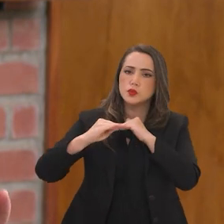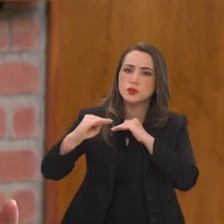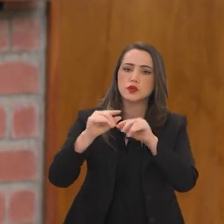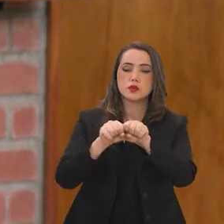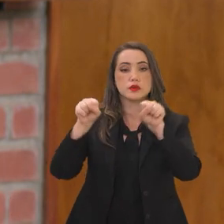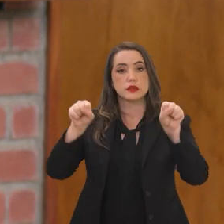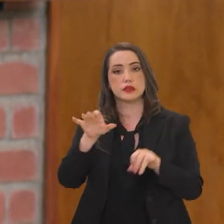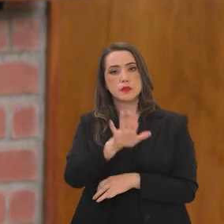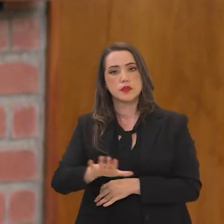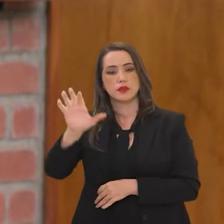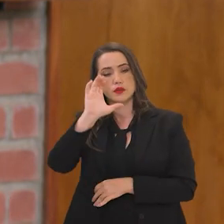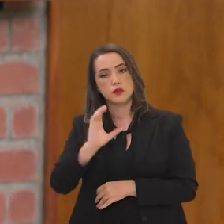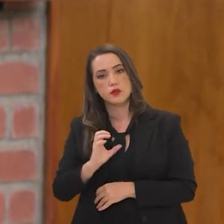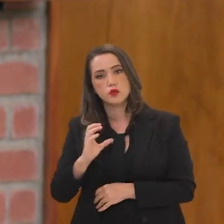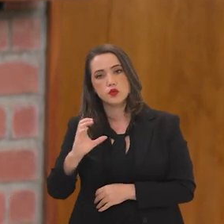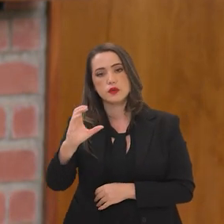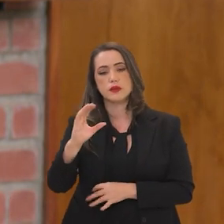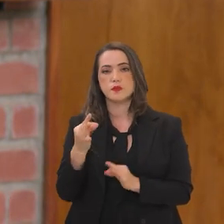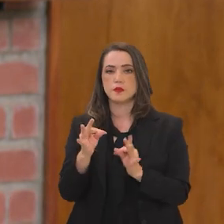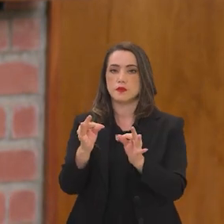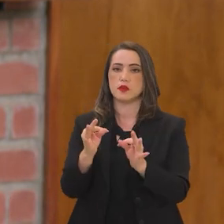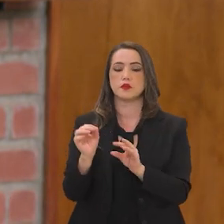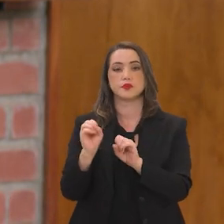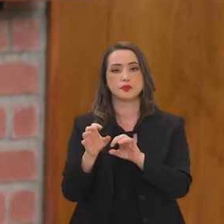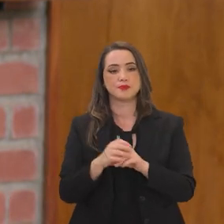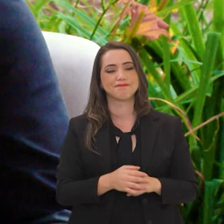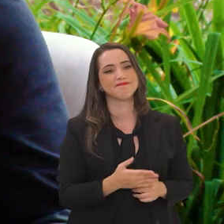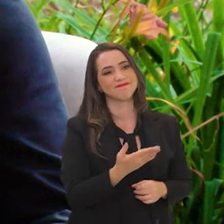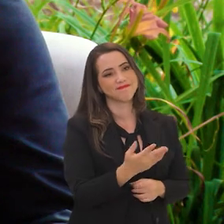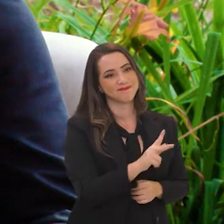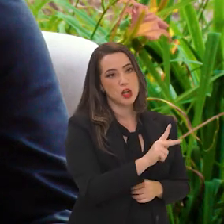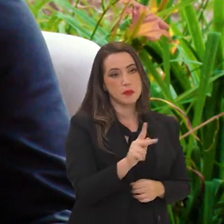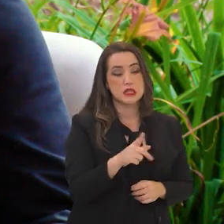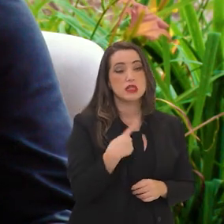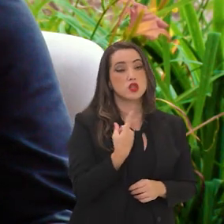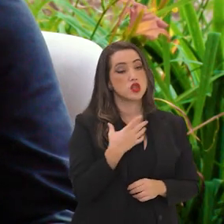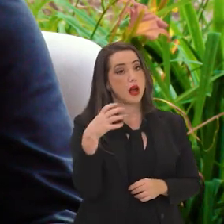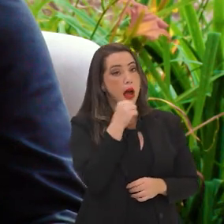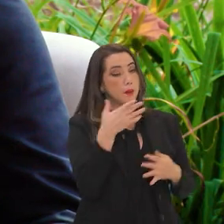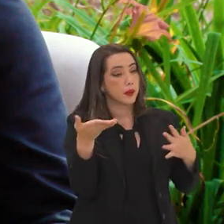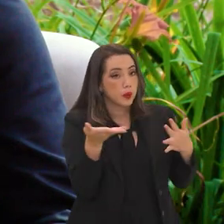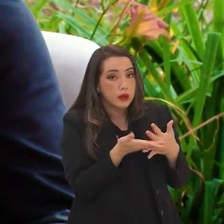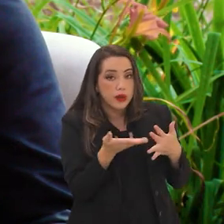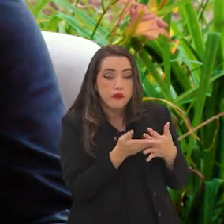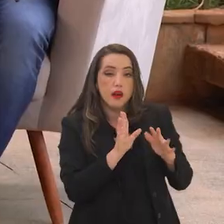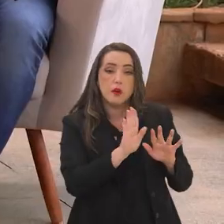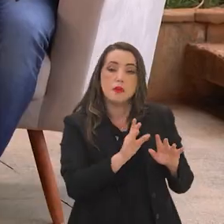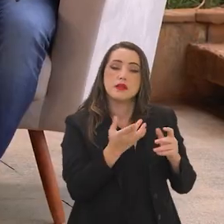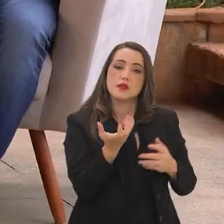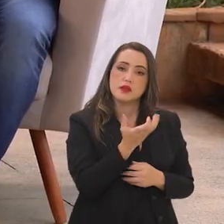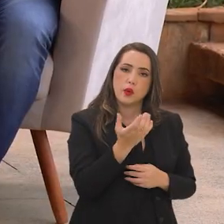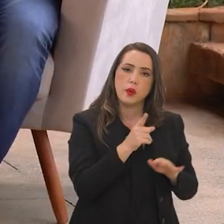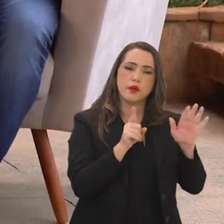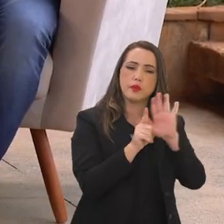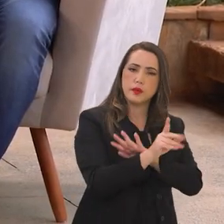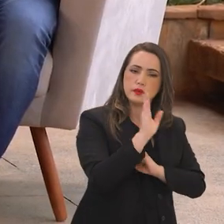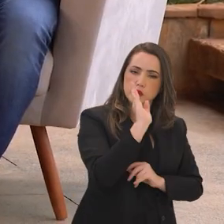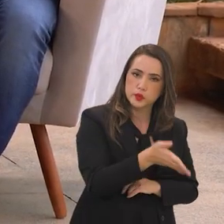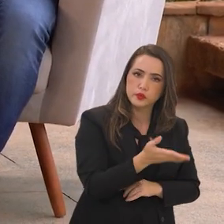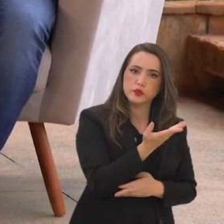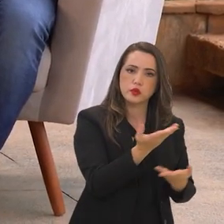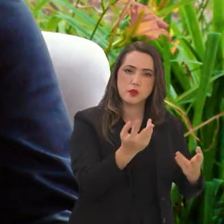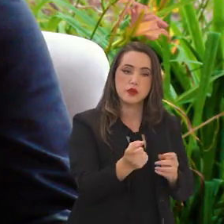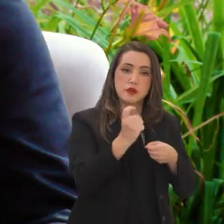essa estabilidade do seu Sistema Nacional de Ciências e Tecnologia e educação Presidente a gente vai para um rápido intervalo mas eu queria deixar